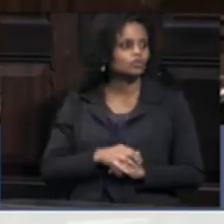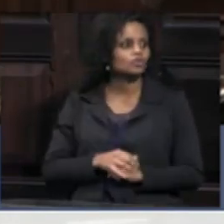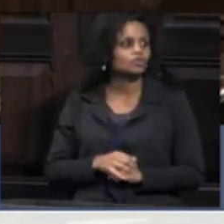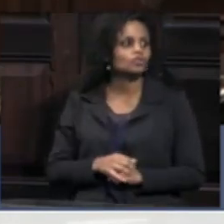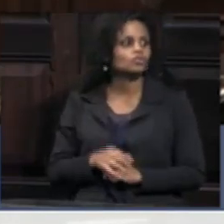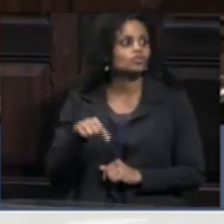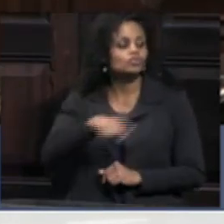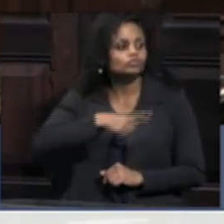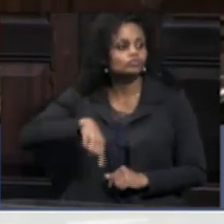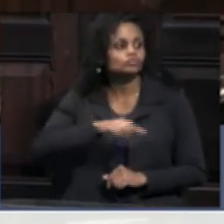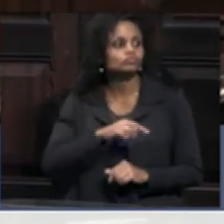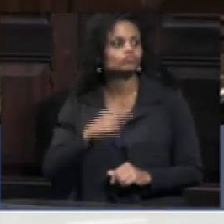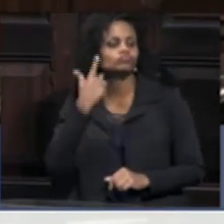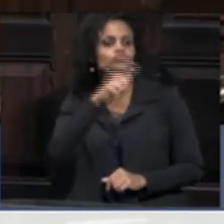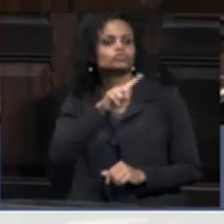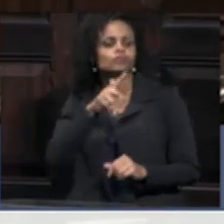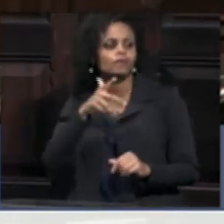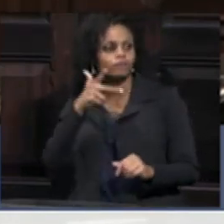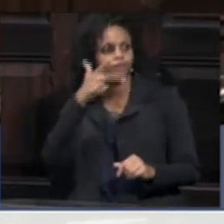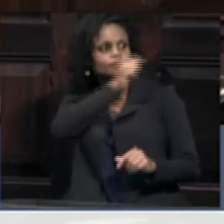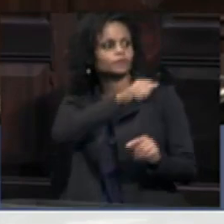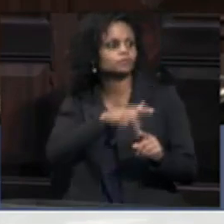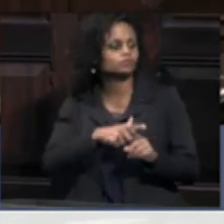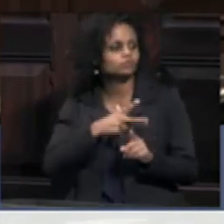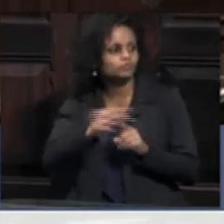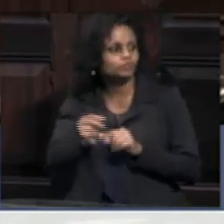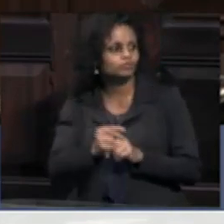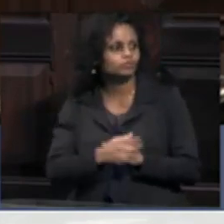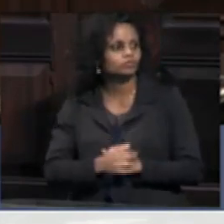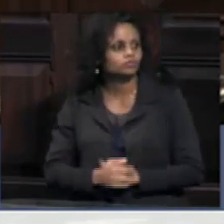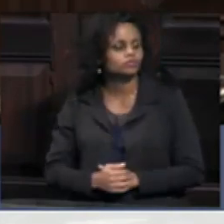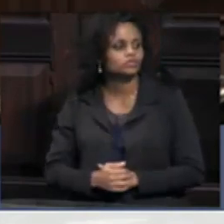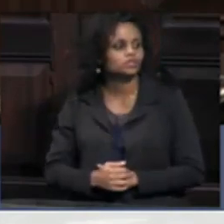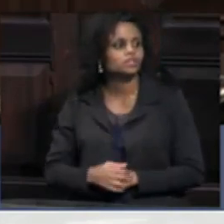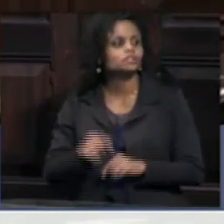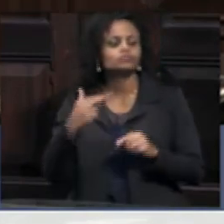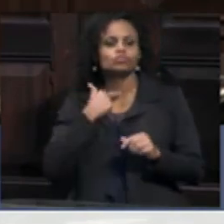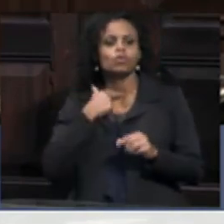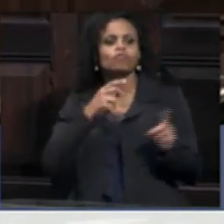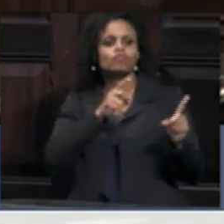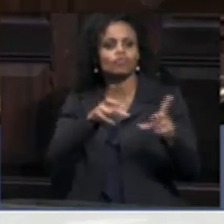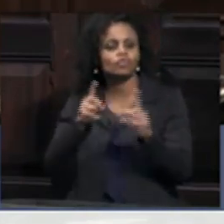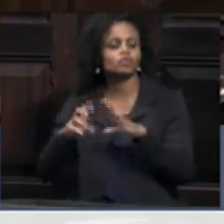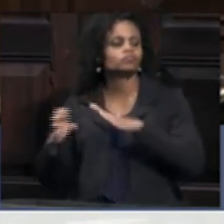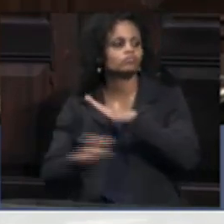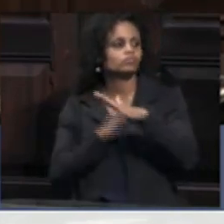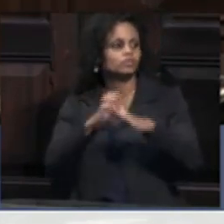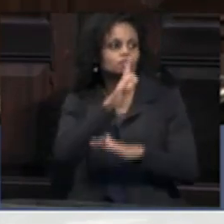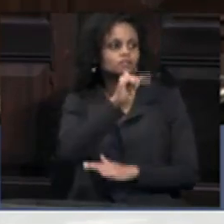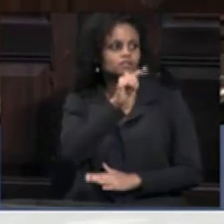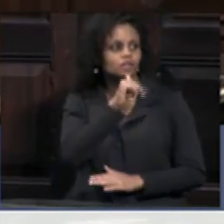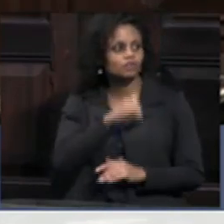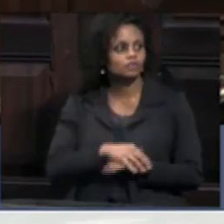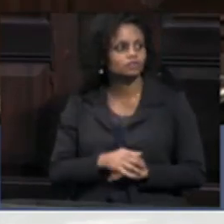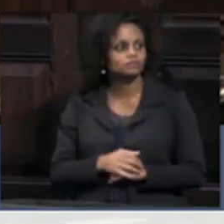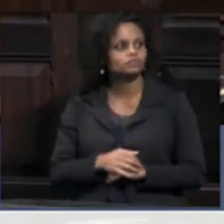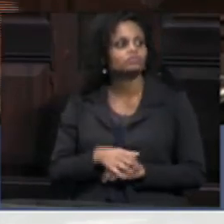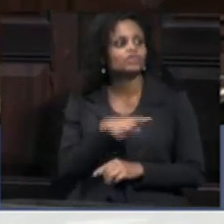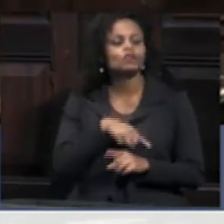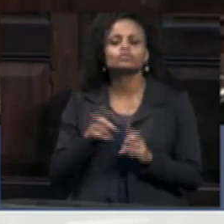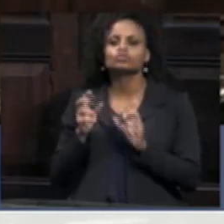a gente consiga essa vitória, não a privatização da SEDAI, a favor